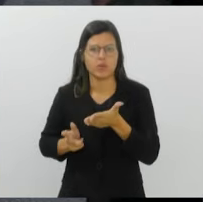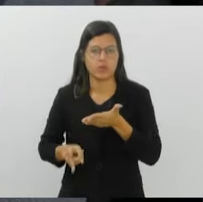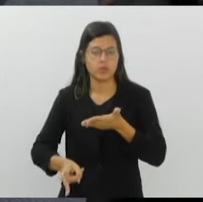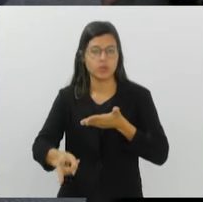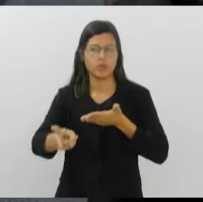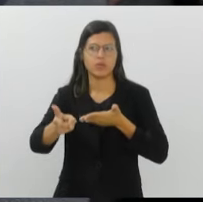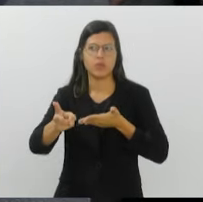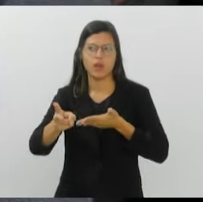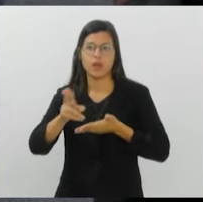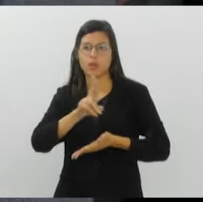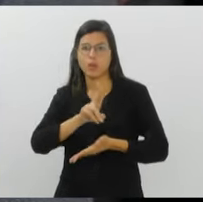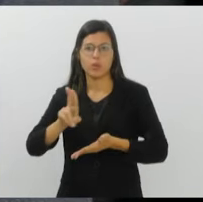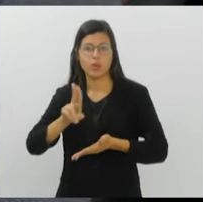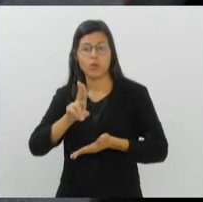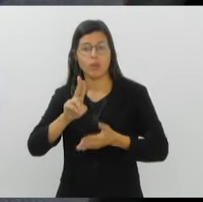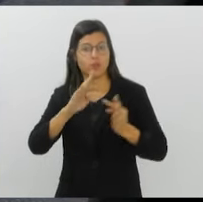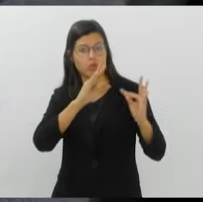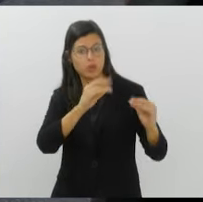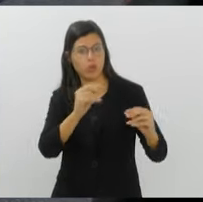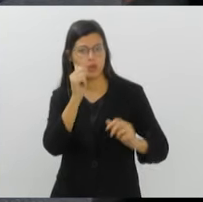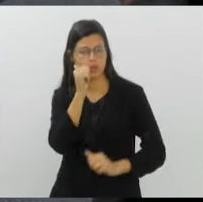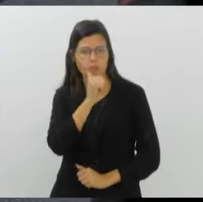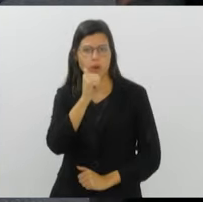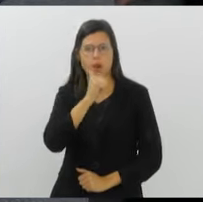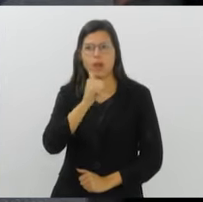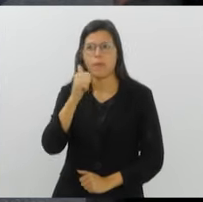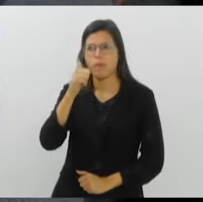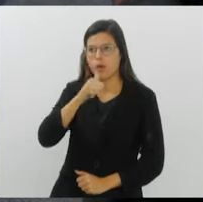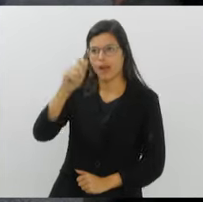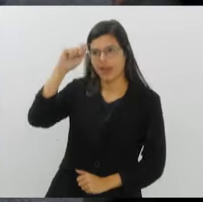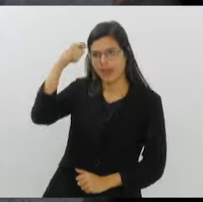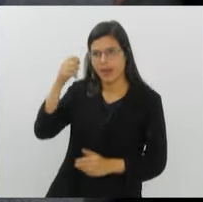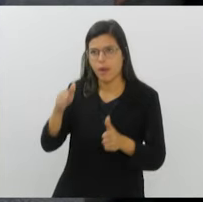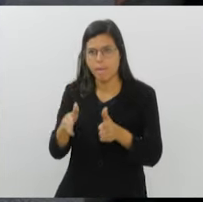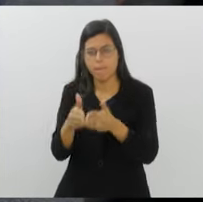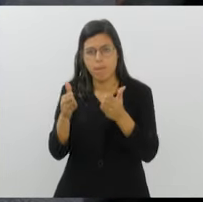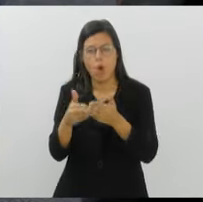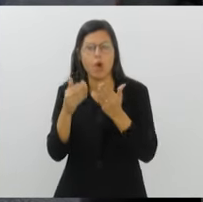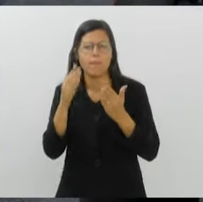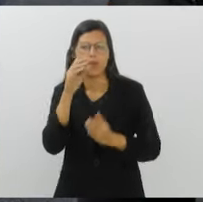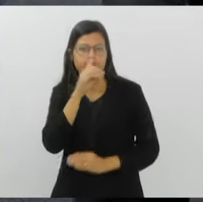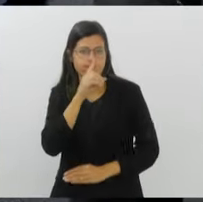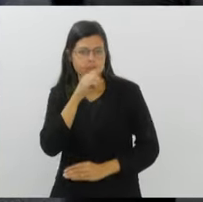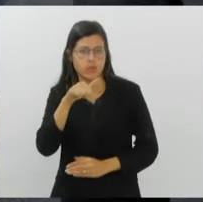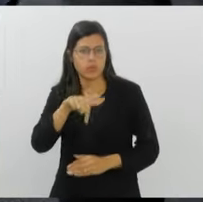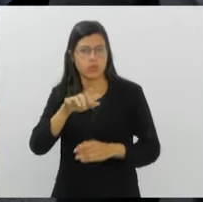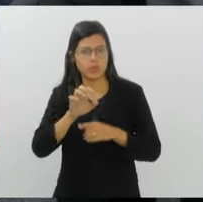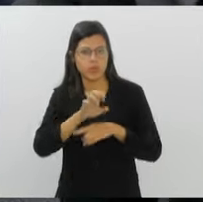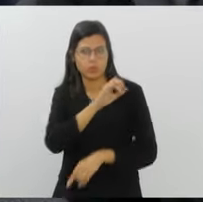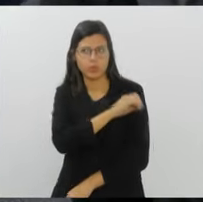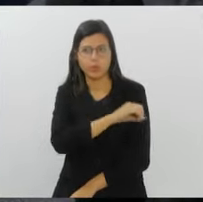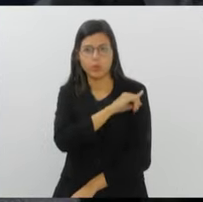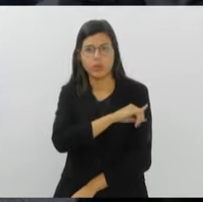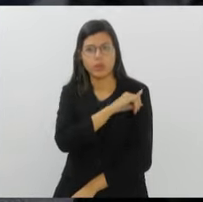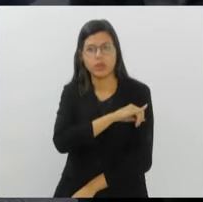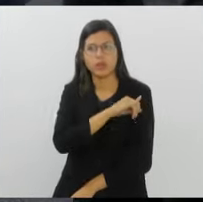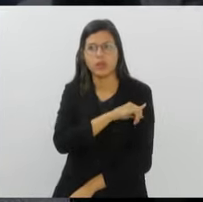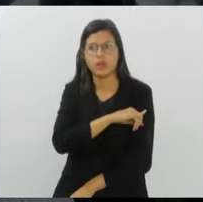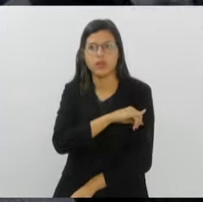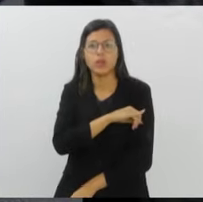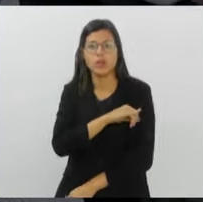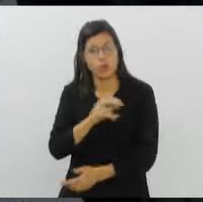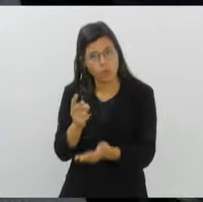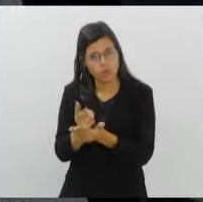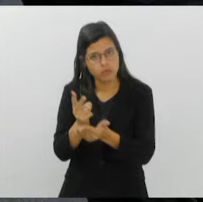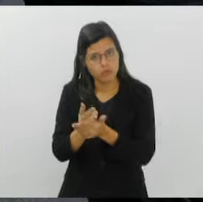em nome de todas as mulheres, mulheres negras, pobres e vulnerabilizadas do estado do Rio de Janeiro, não darei um passo